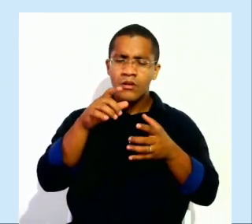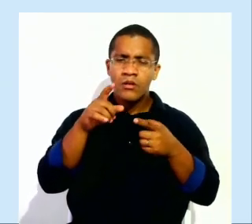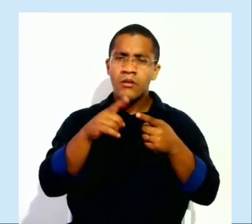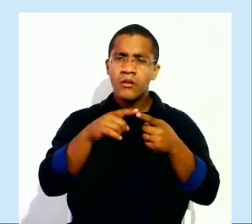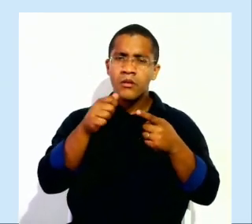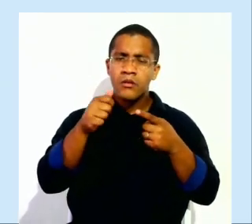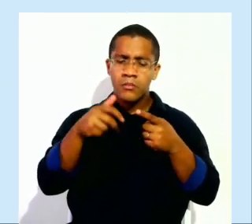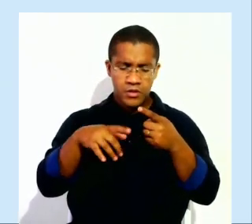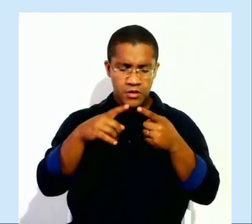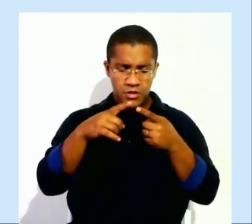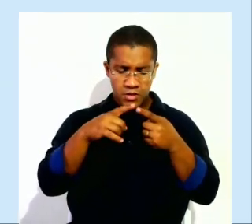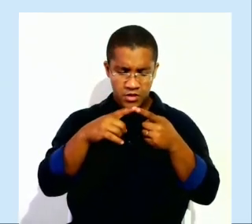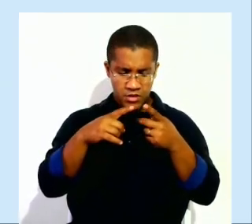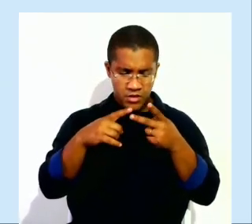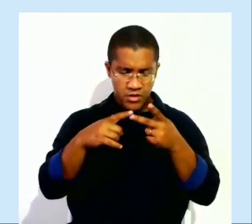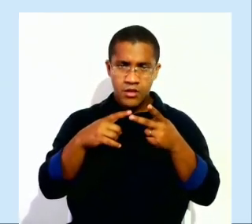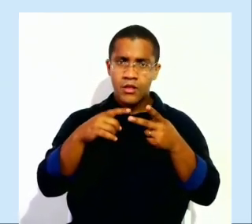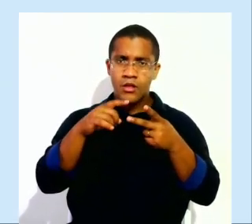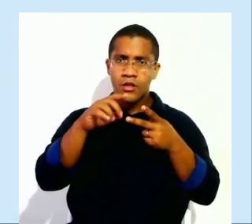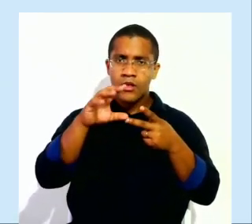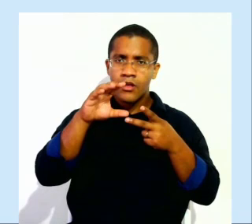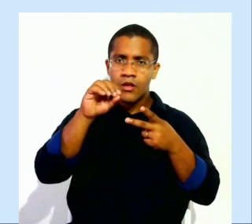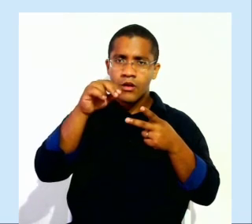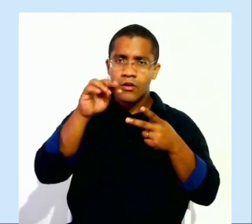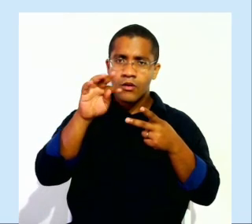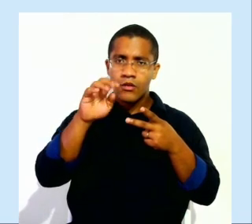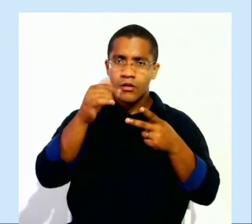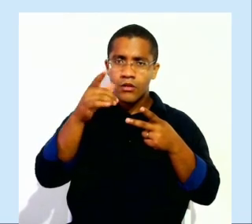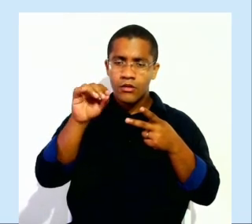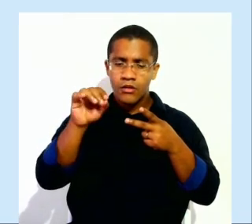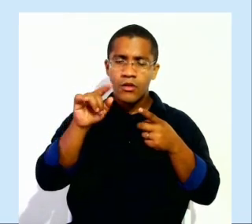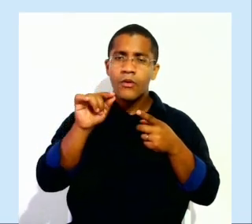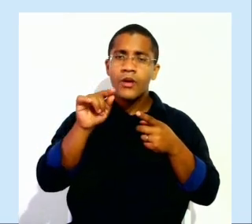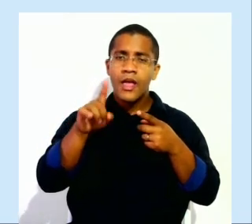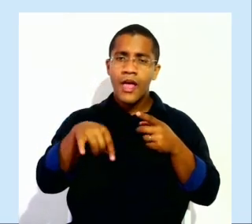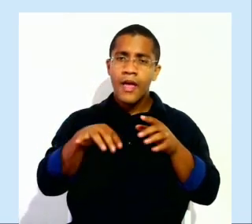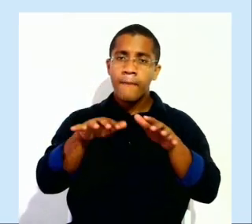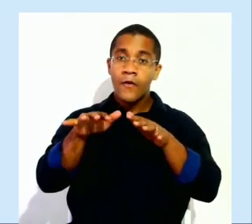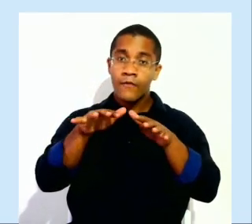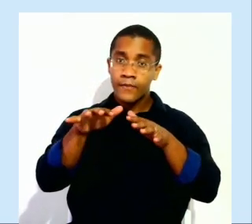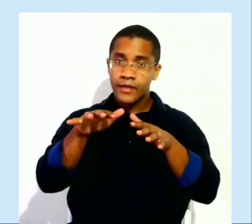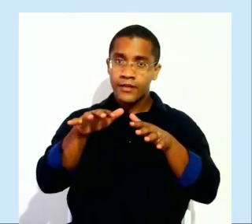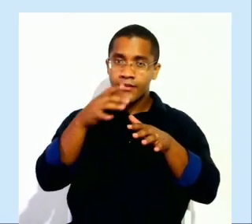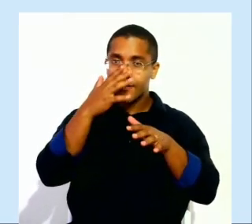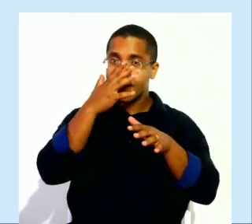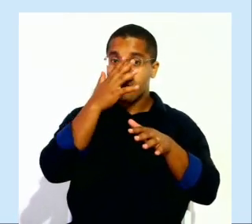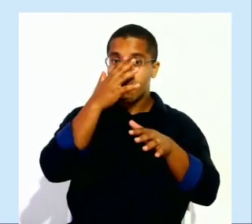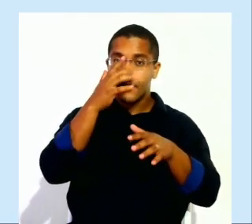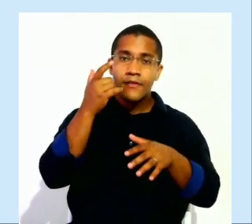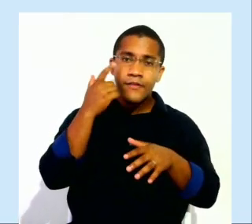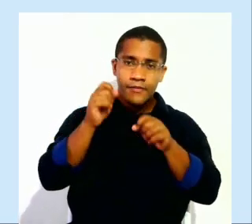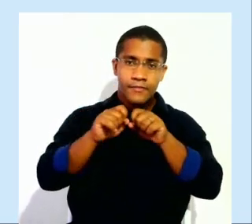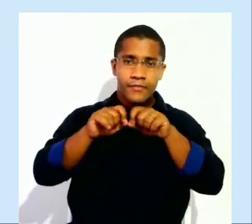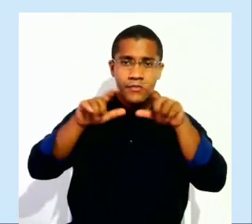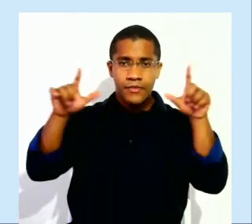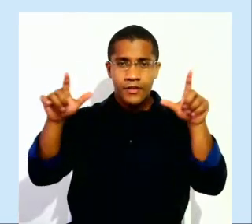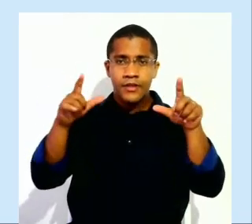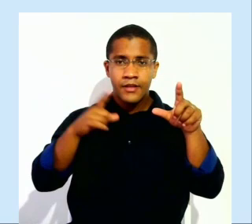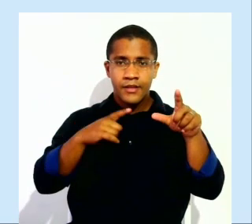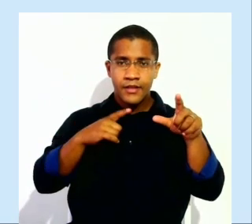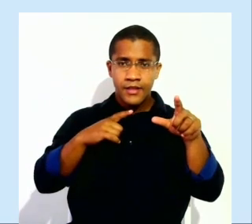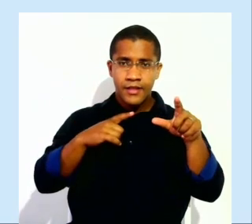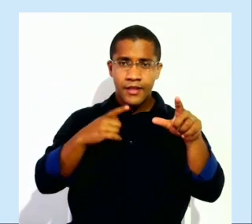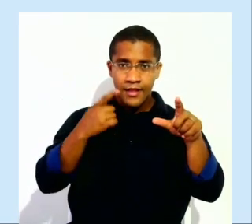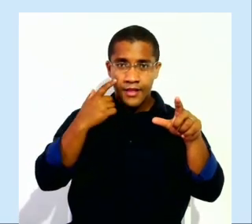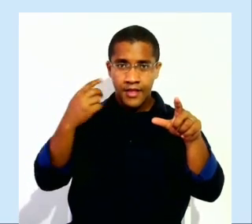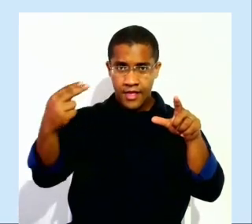falo contração involuntária e contração voluntária, eu estou falando sobre os movimentos. Você pode observar na telinha que eu